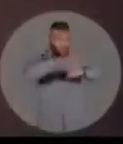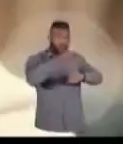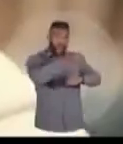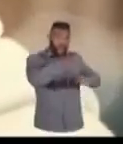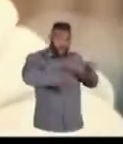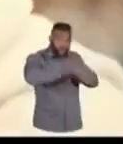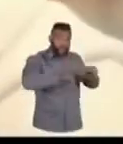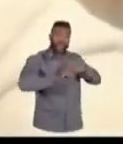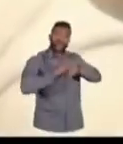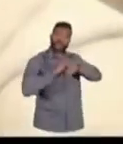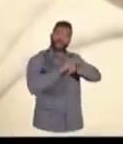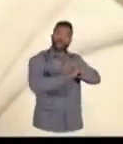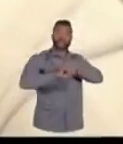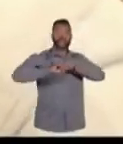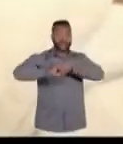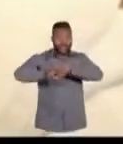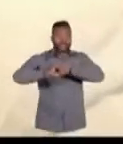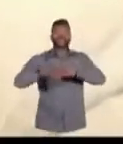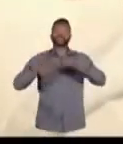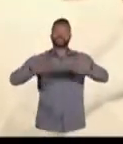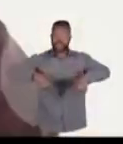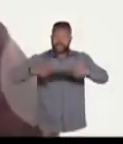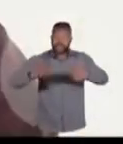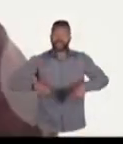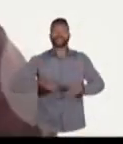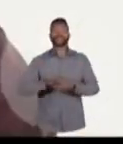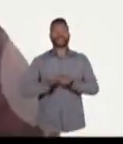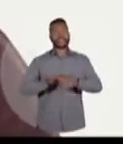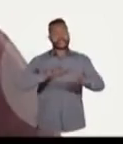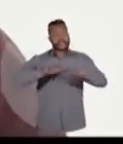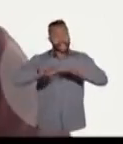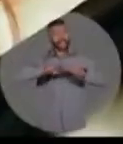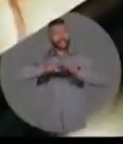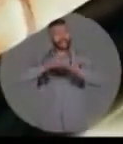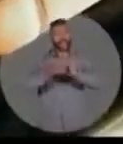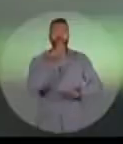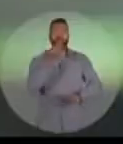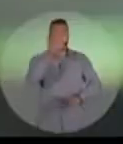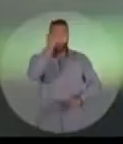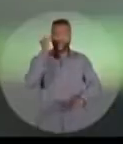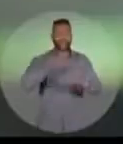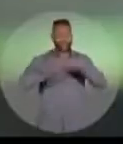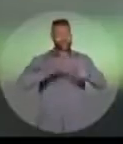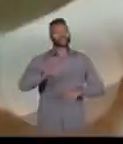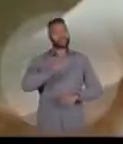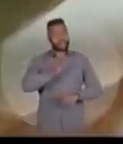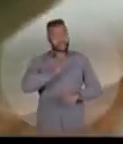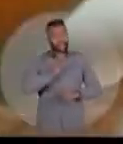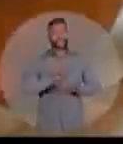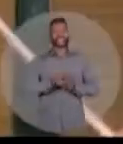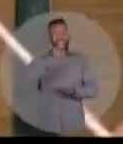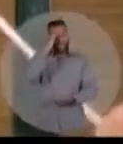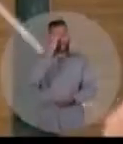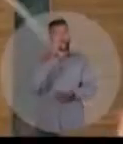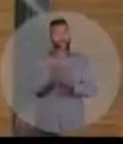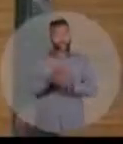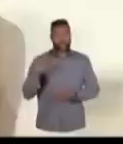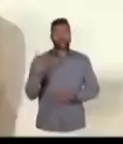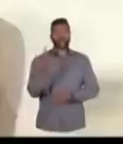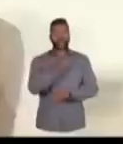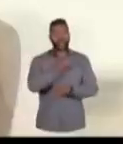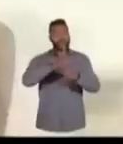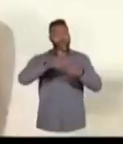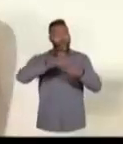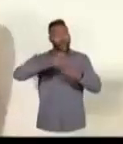qualquer situação de país é investir em educação. E o emprego quer dizer comida na mesa do trabalhador. E eu acredito que a gente consegue resolver